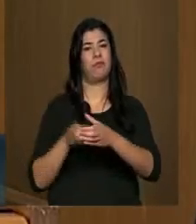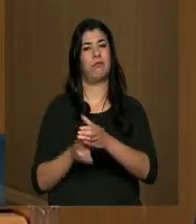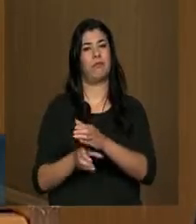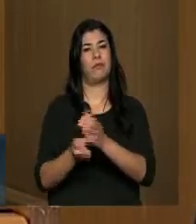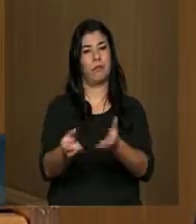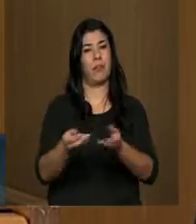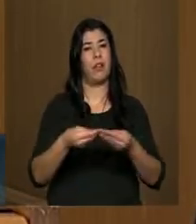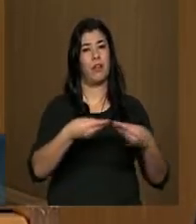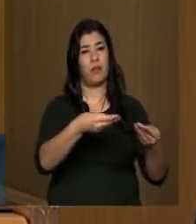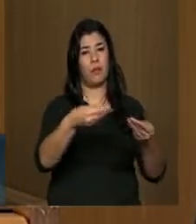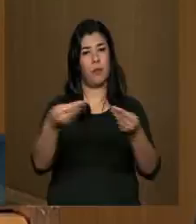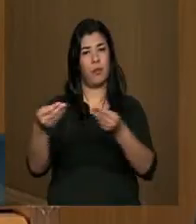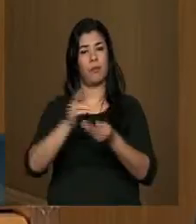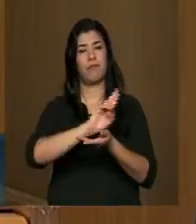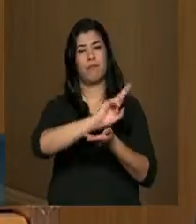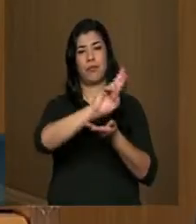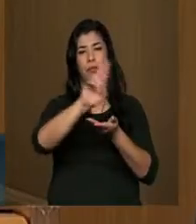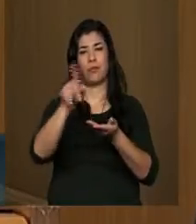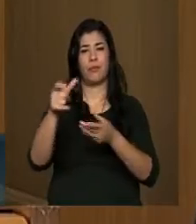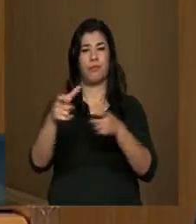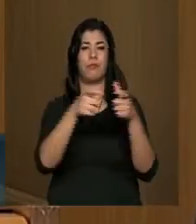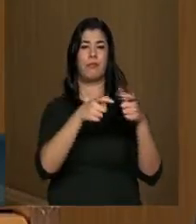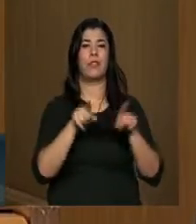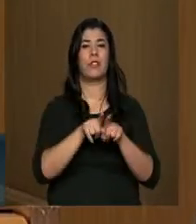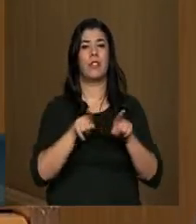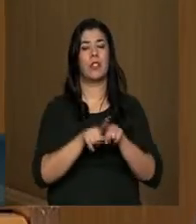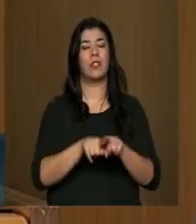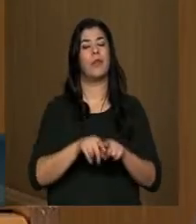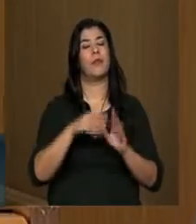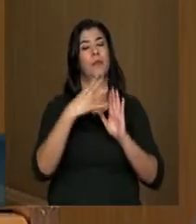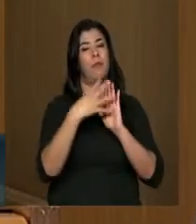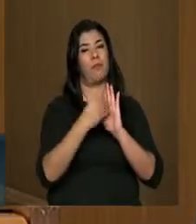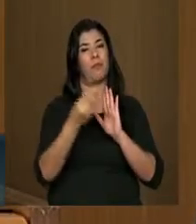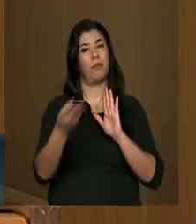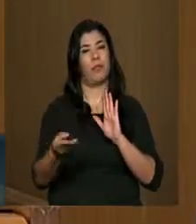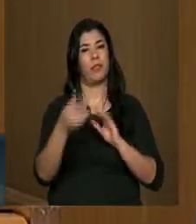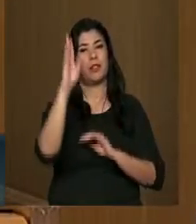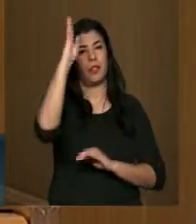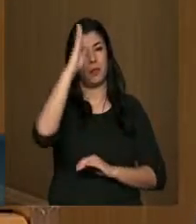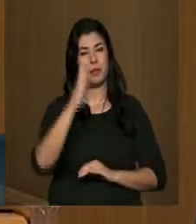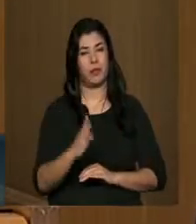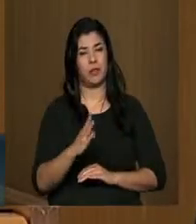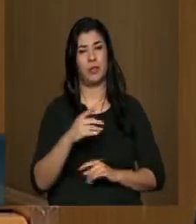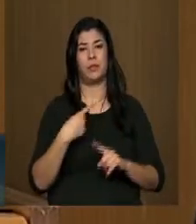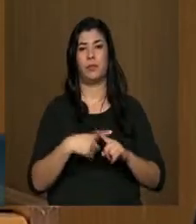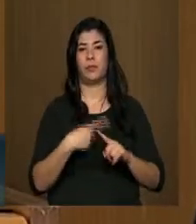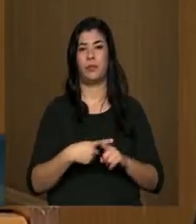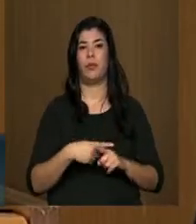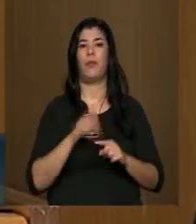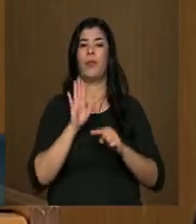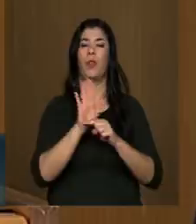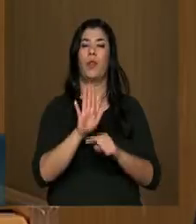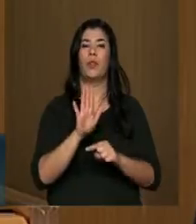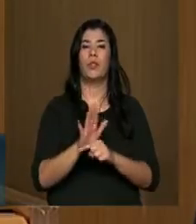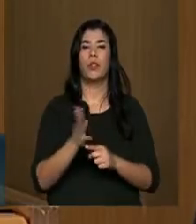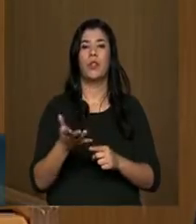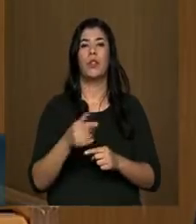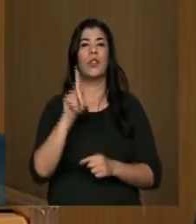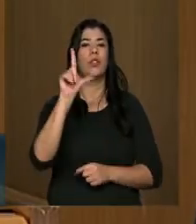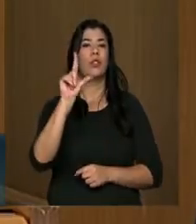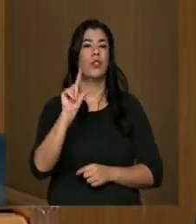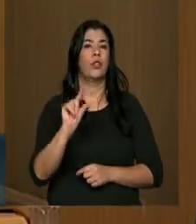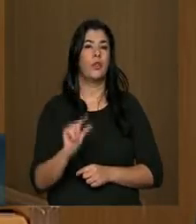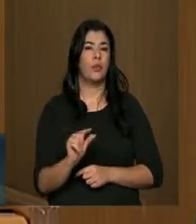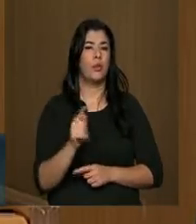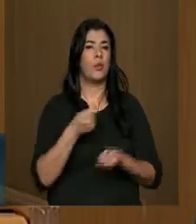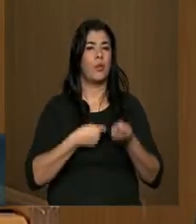bebês e para as divisas do Brasil. Como a gente vai falar, o Brasil tem economizado muitos milhões de